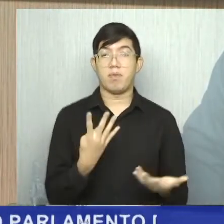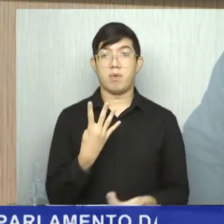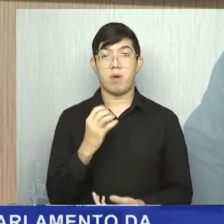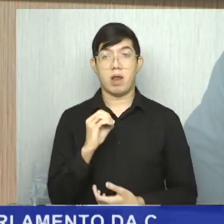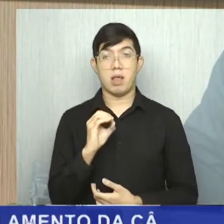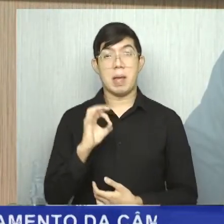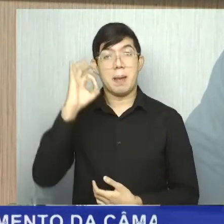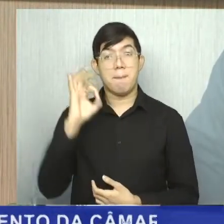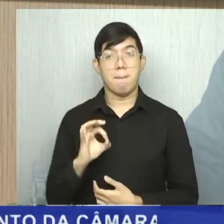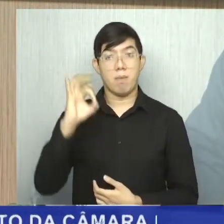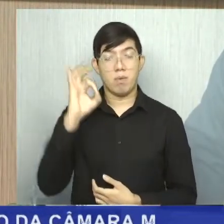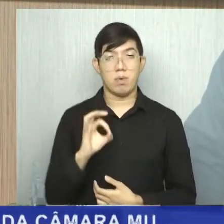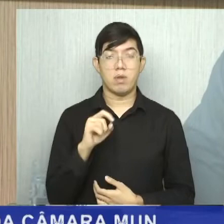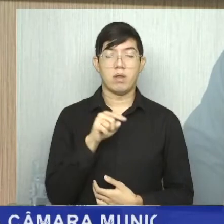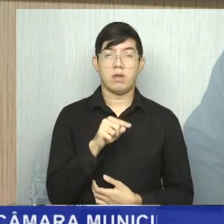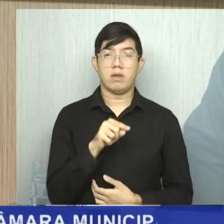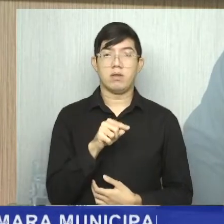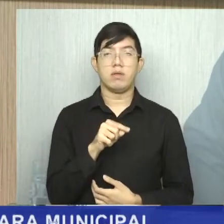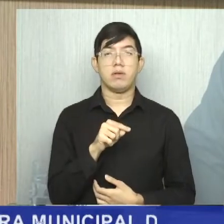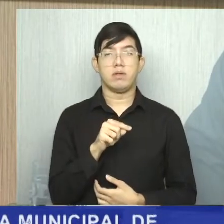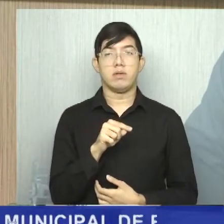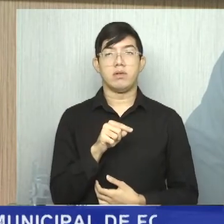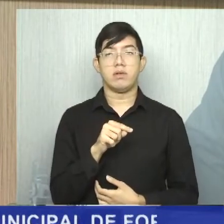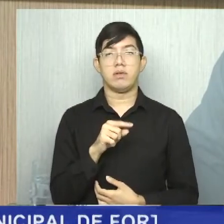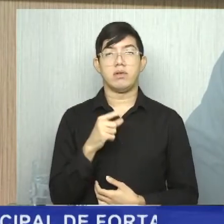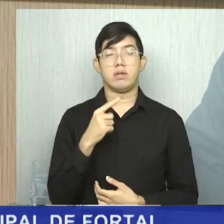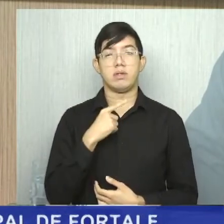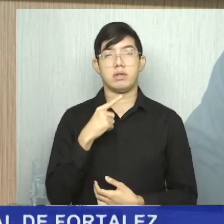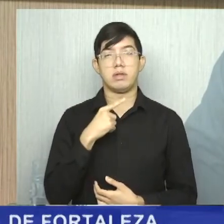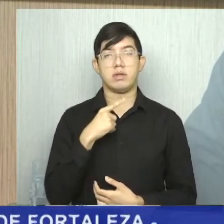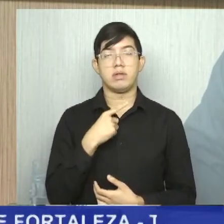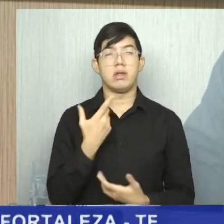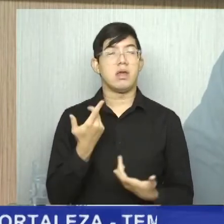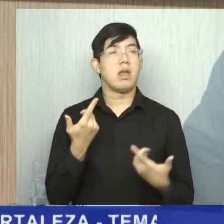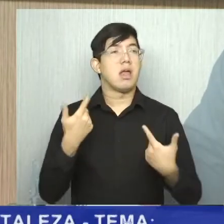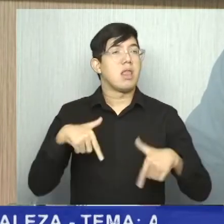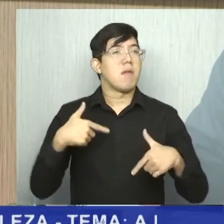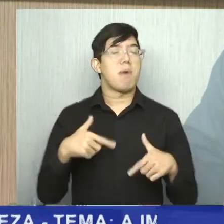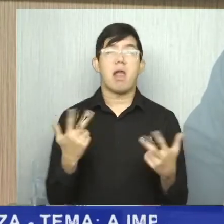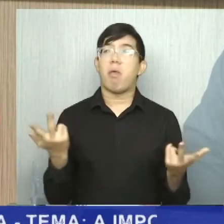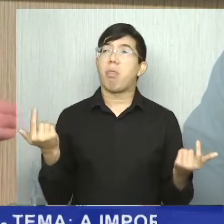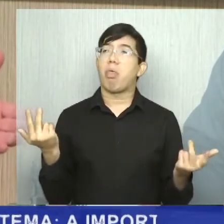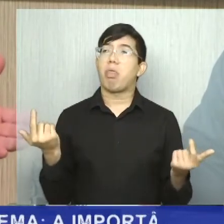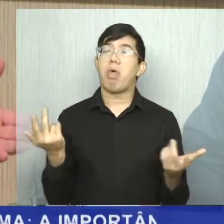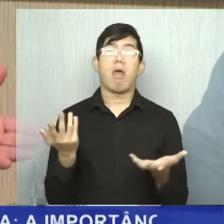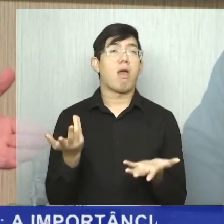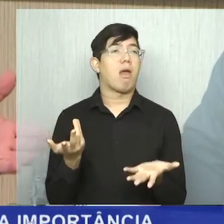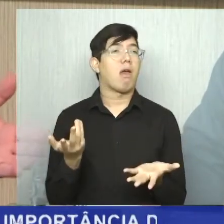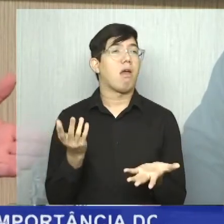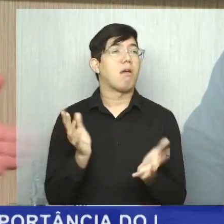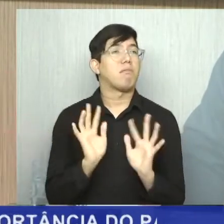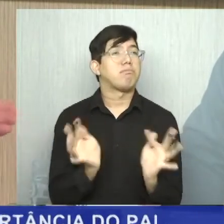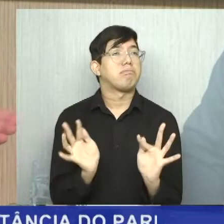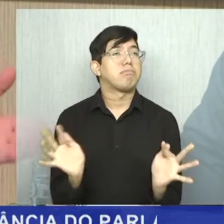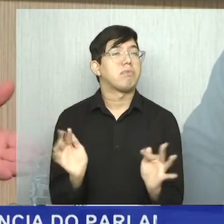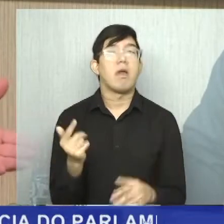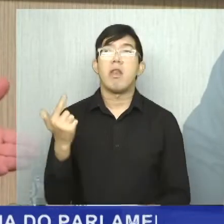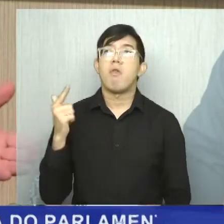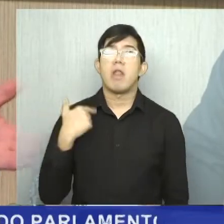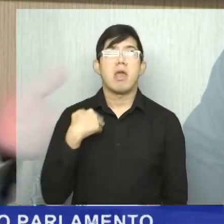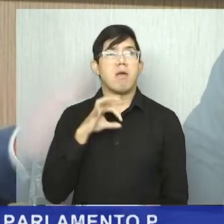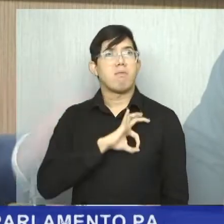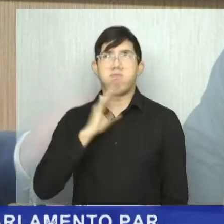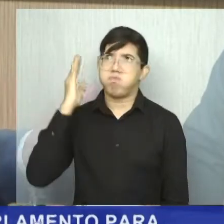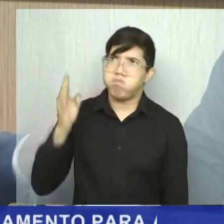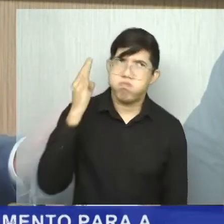atrás de balcão carimbando papel. Não estão na investigação, não estão. Então, é um desastre o Brasil. Agora, quer